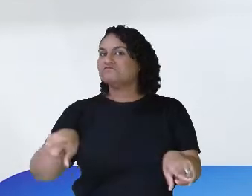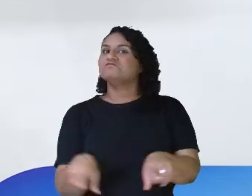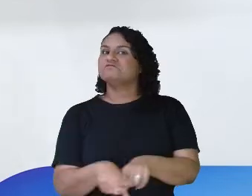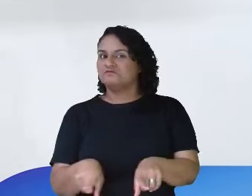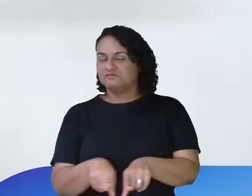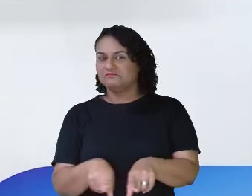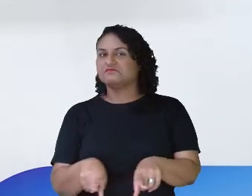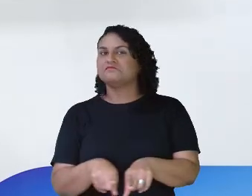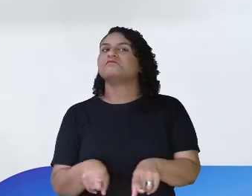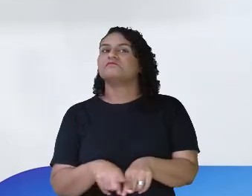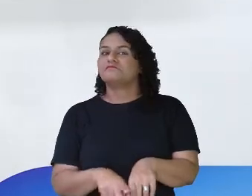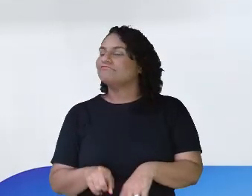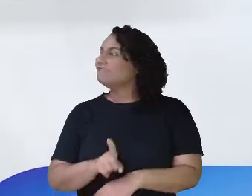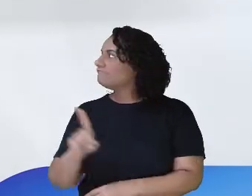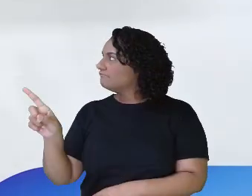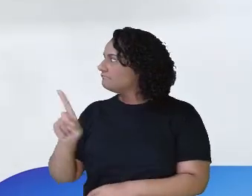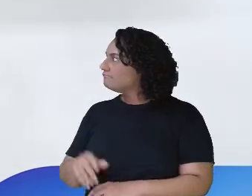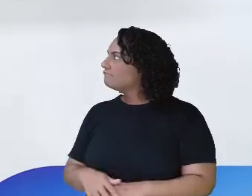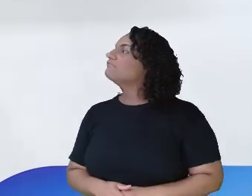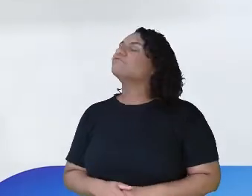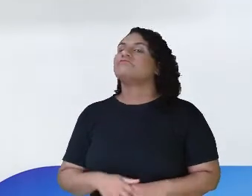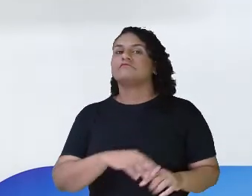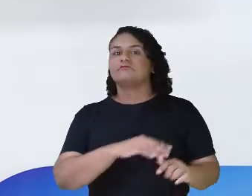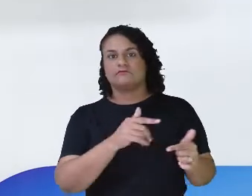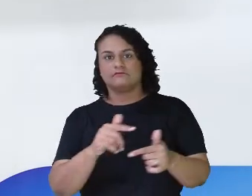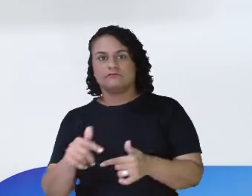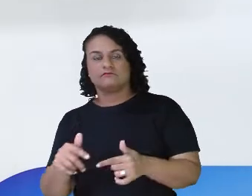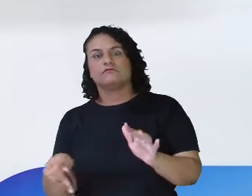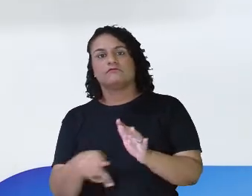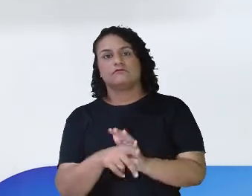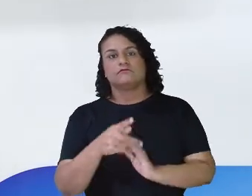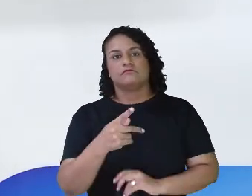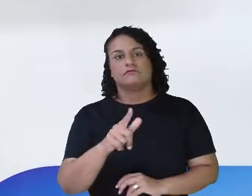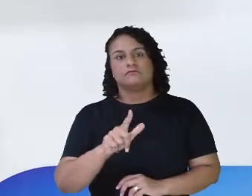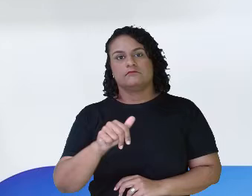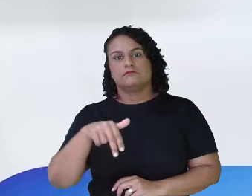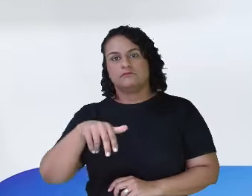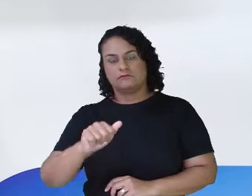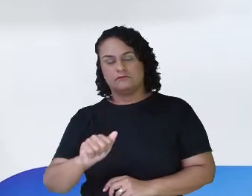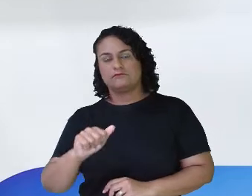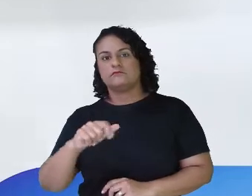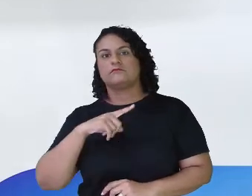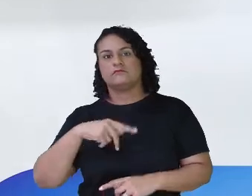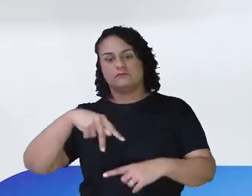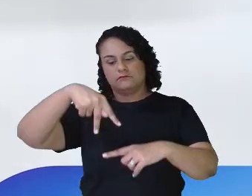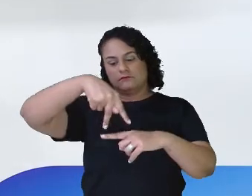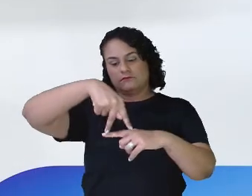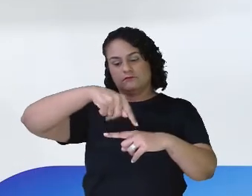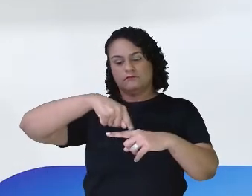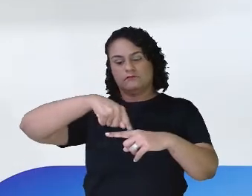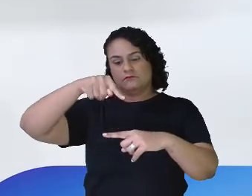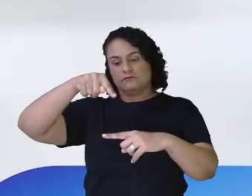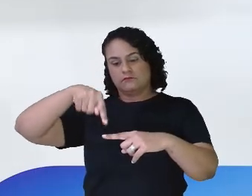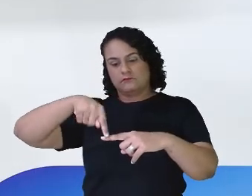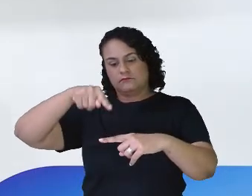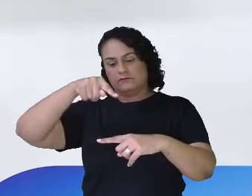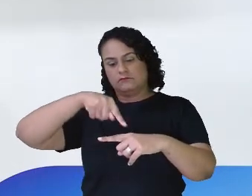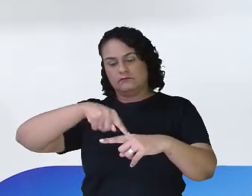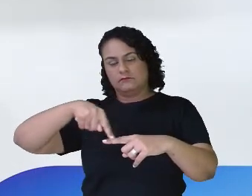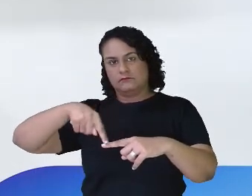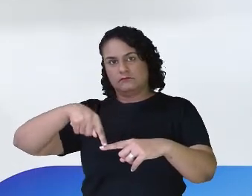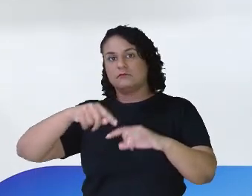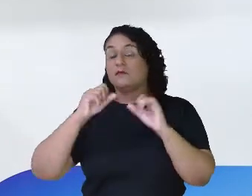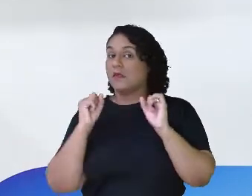também, né? Figura geométrica plana com 3 lados. 3 lados iguais podem